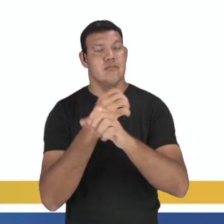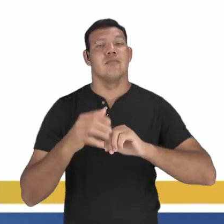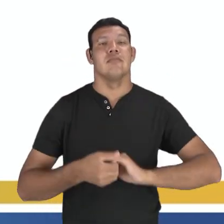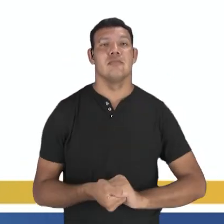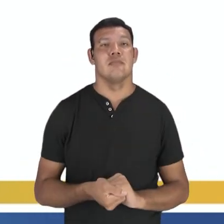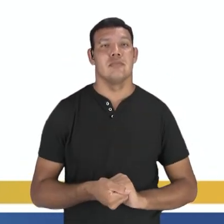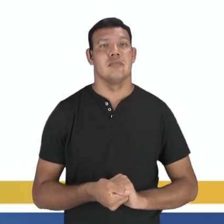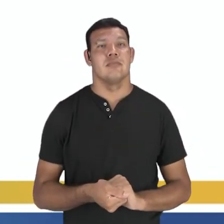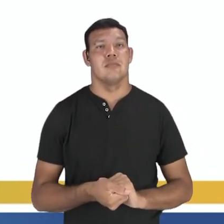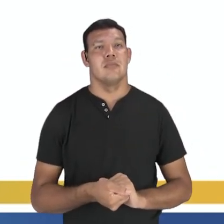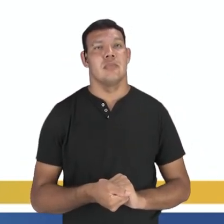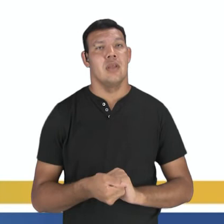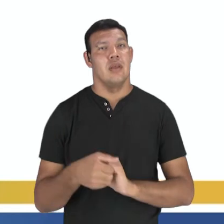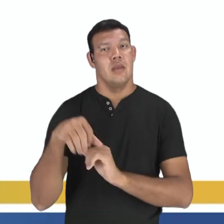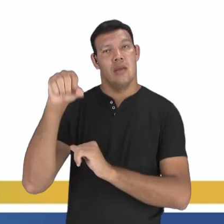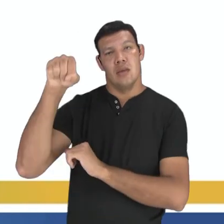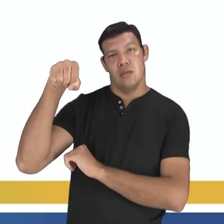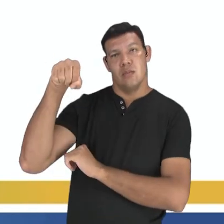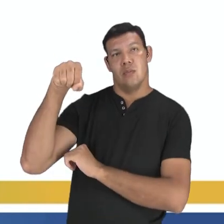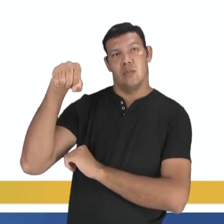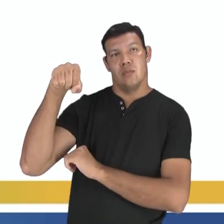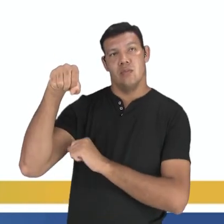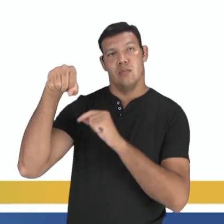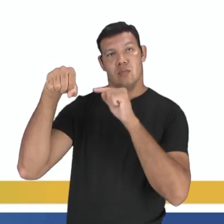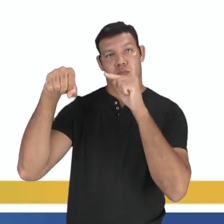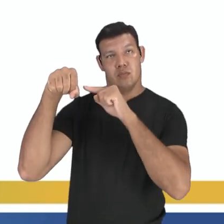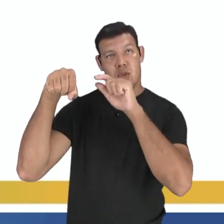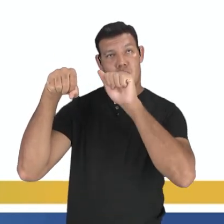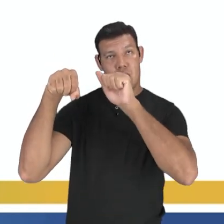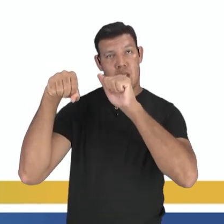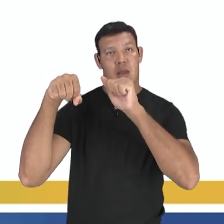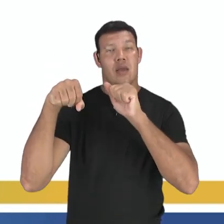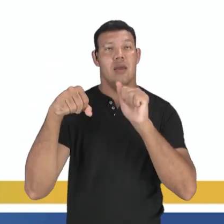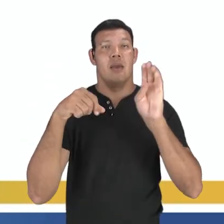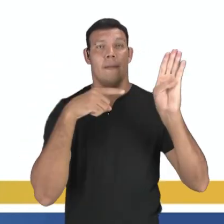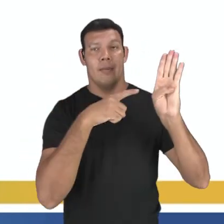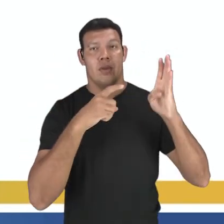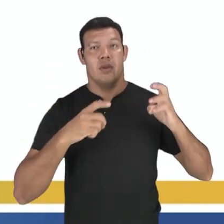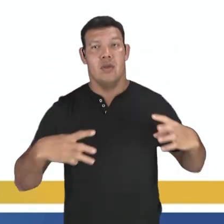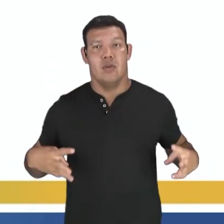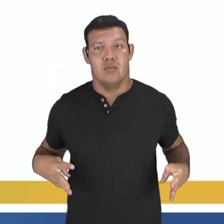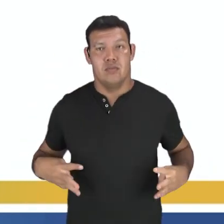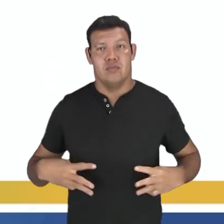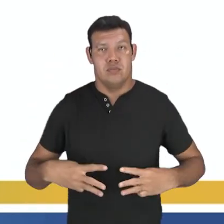ou letra D, rádio. E aí, qual a afirmativa correta?